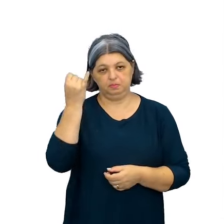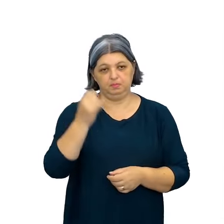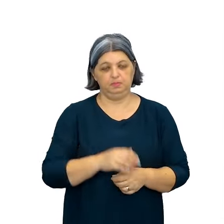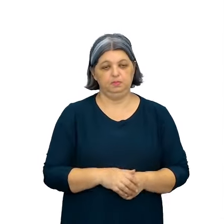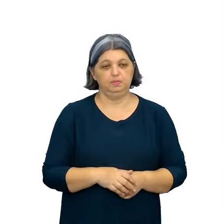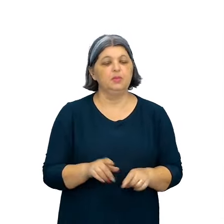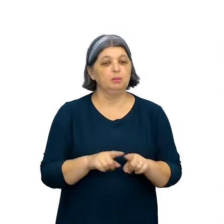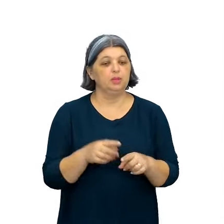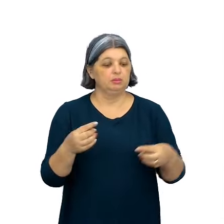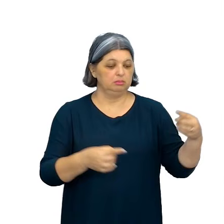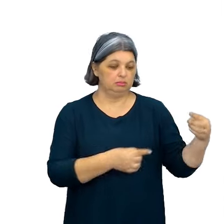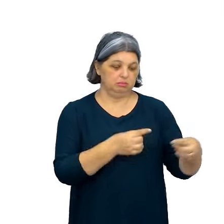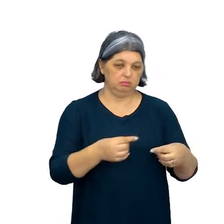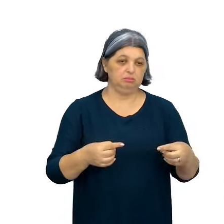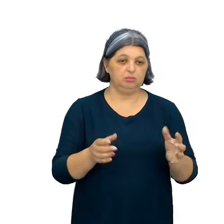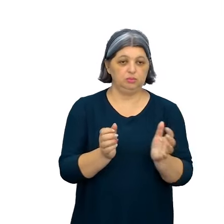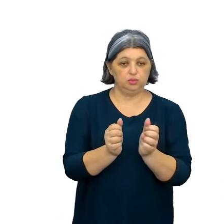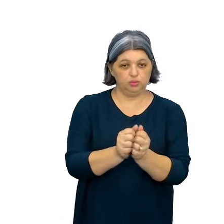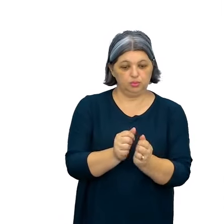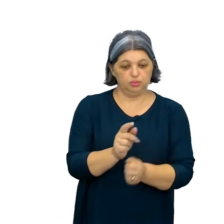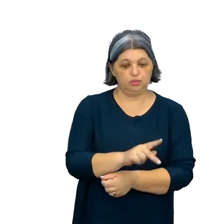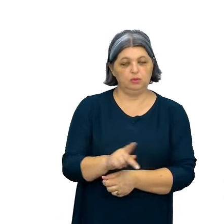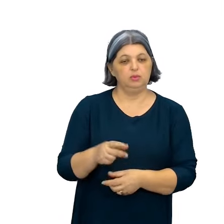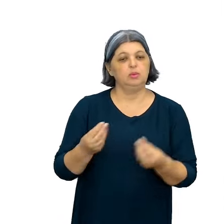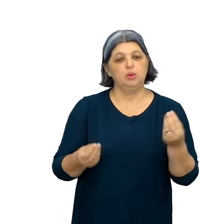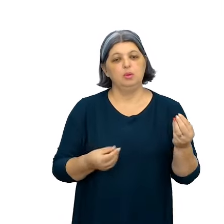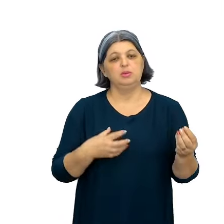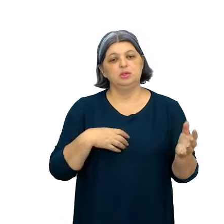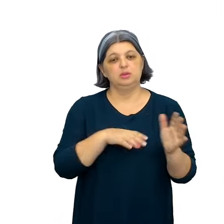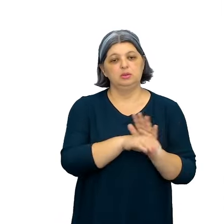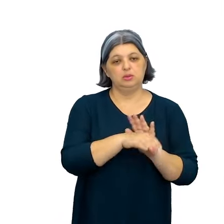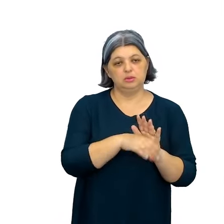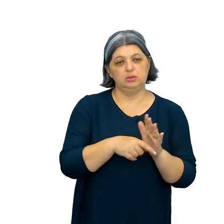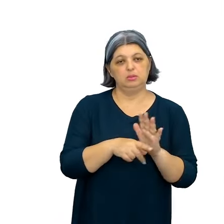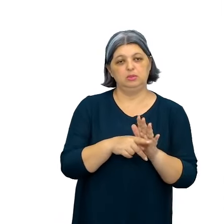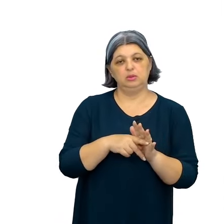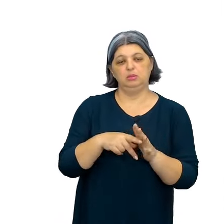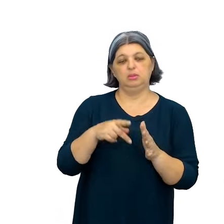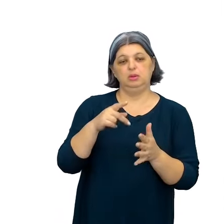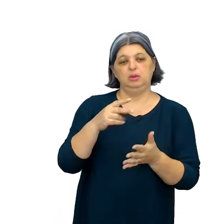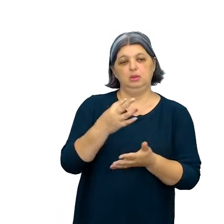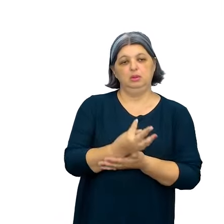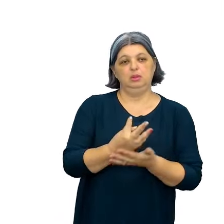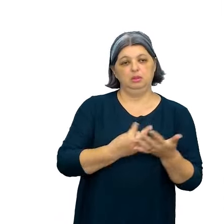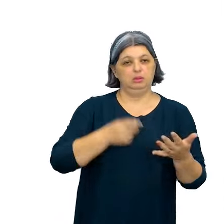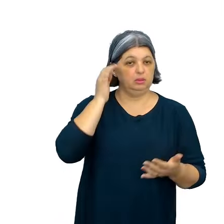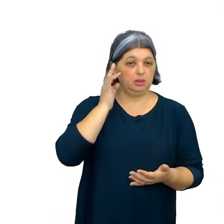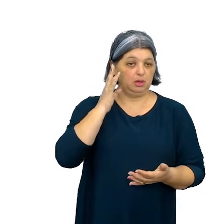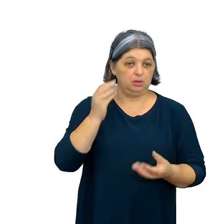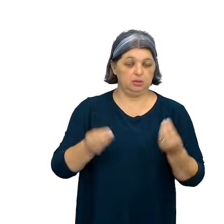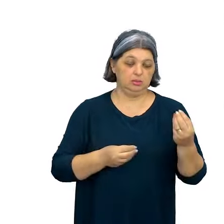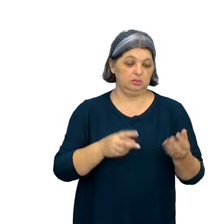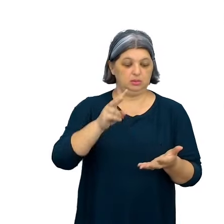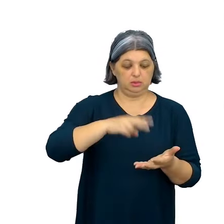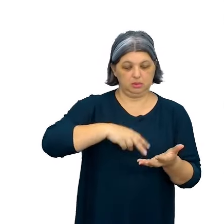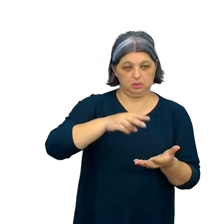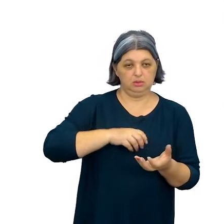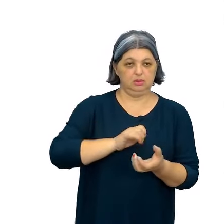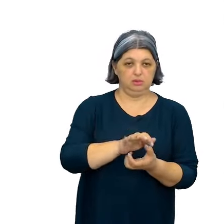E discutir juntamente com os professores de que maneira os conceitos relativos aos aspectos teóricos da leitura e do letramento, bem